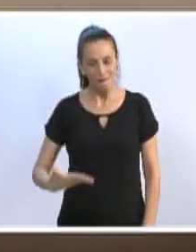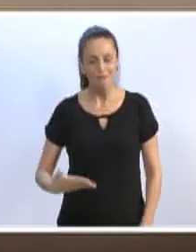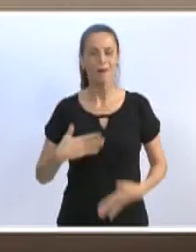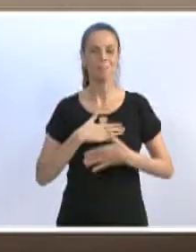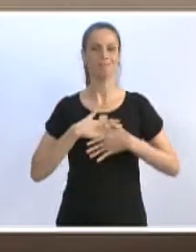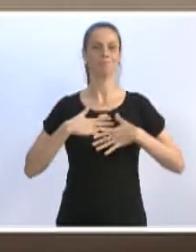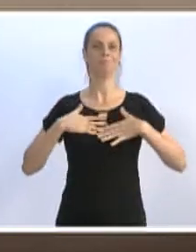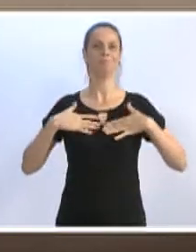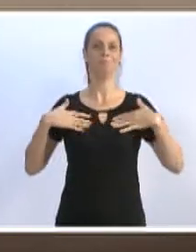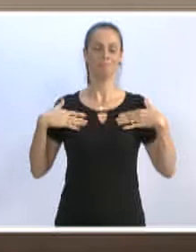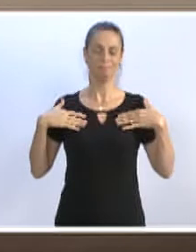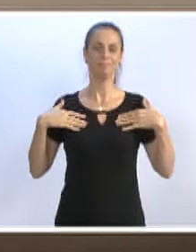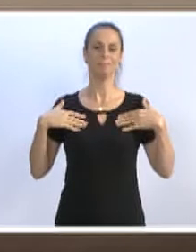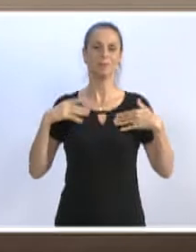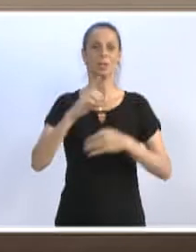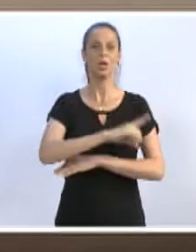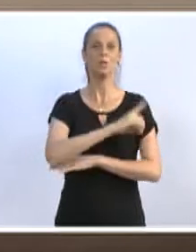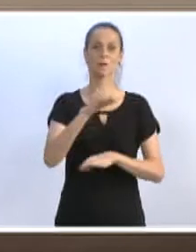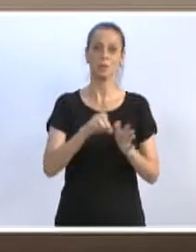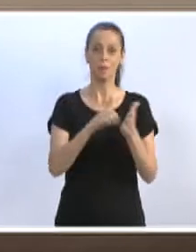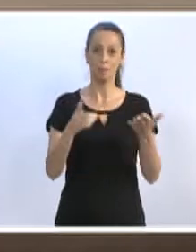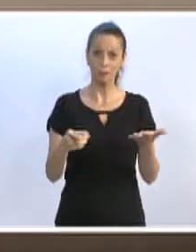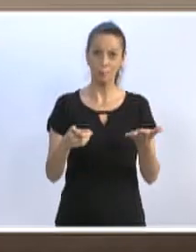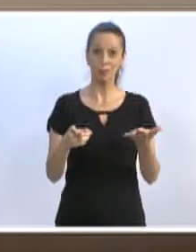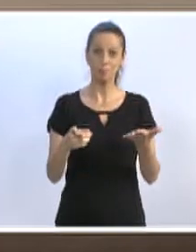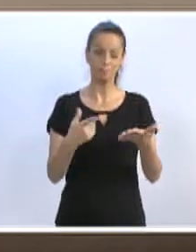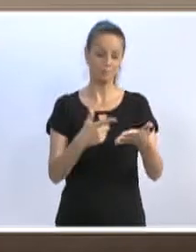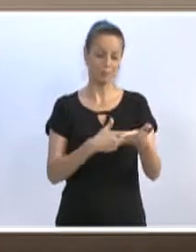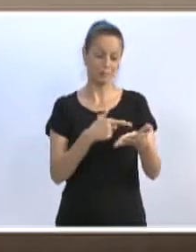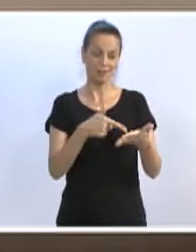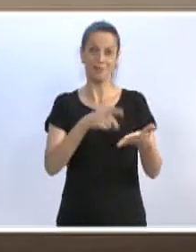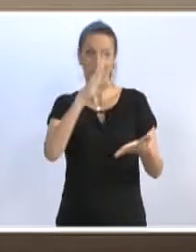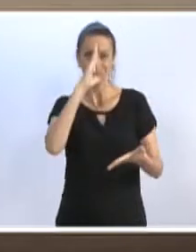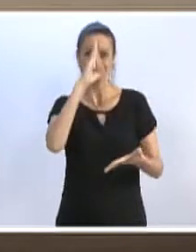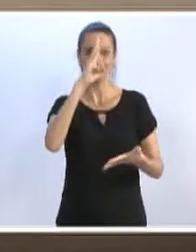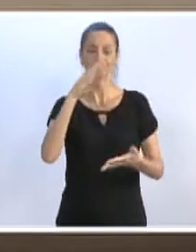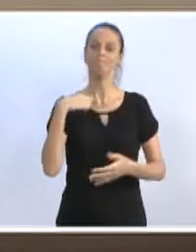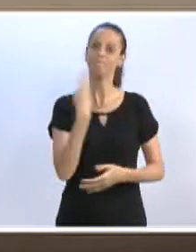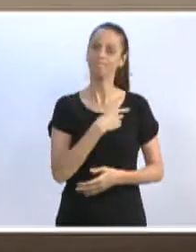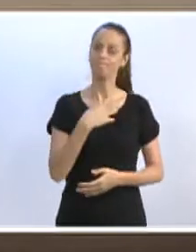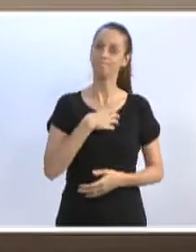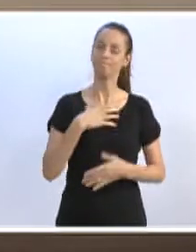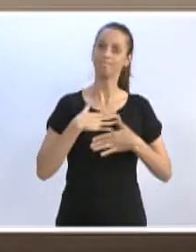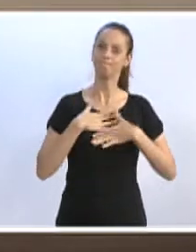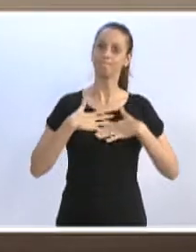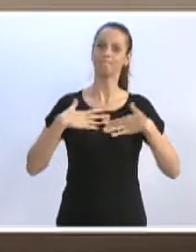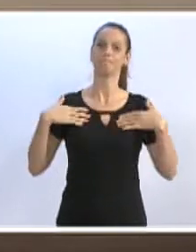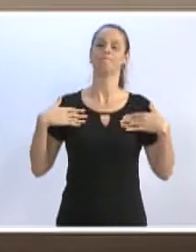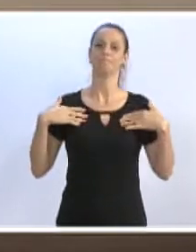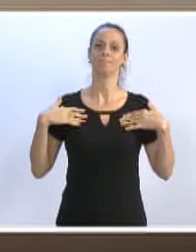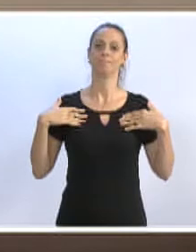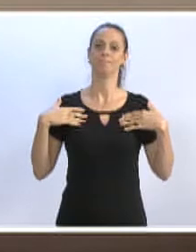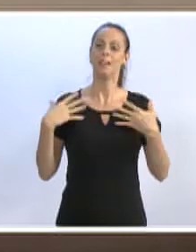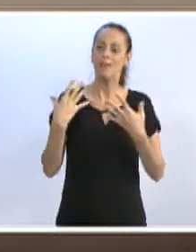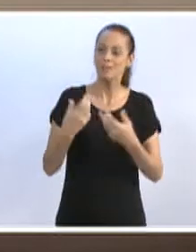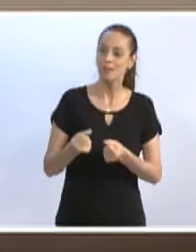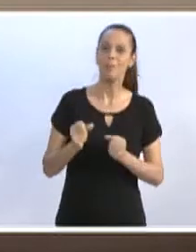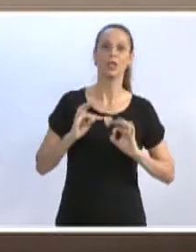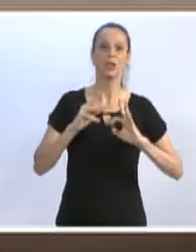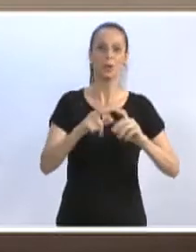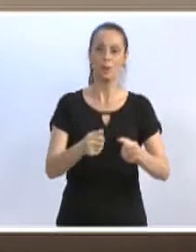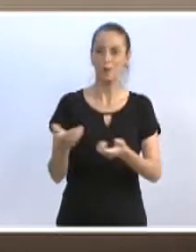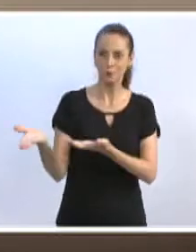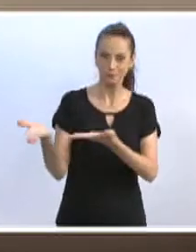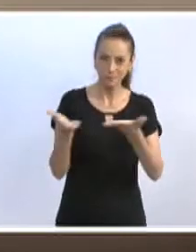solene em homenagem ao Dia da Bíblia, ao Livro dos Livros, e nos sentimos honrados em receber todos vocês aqui. Eu quero, com